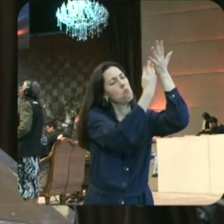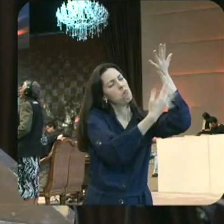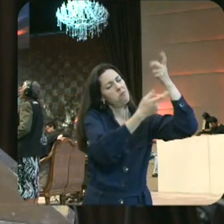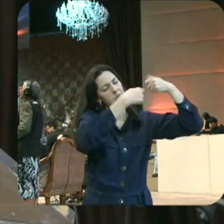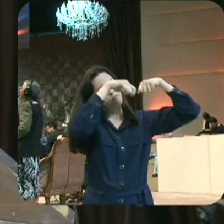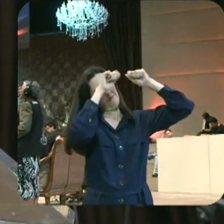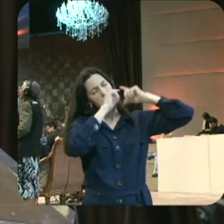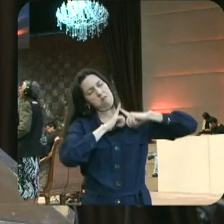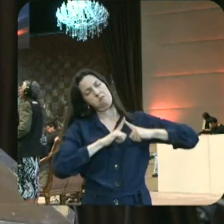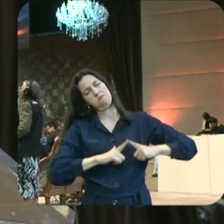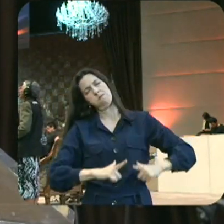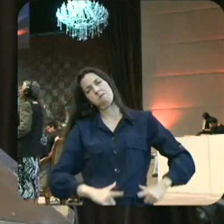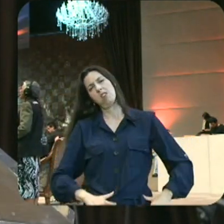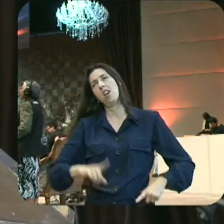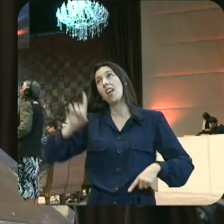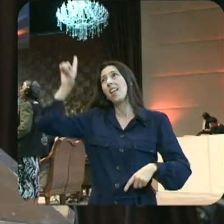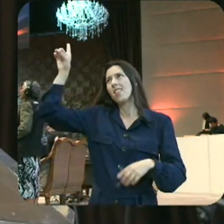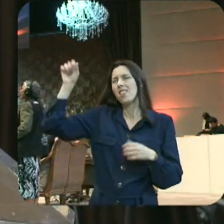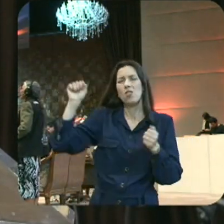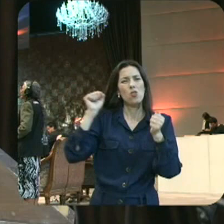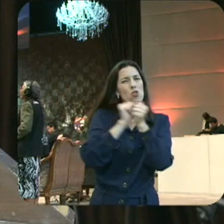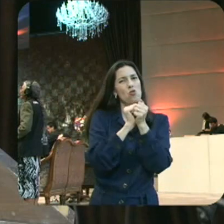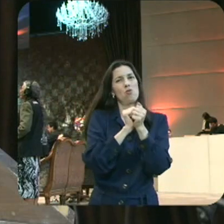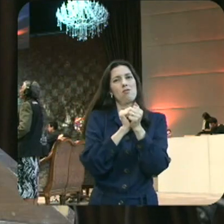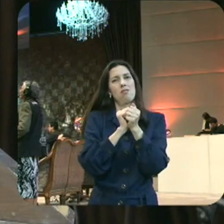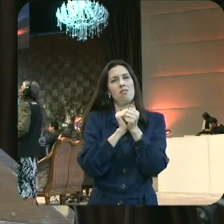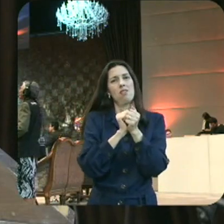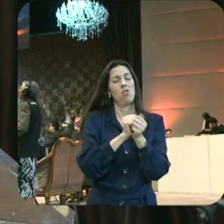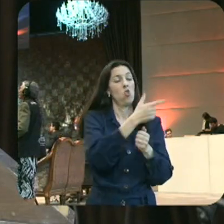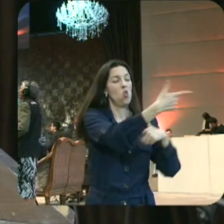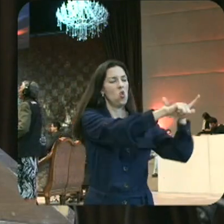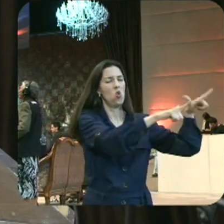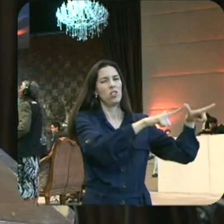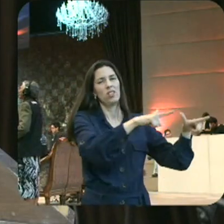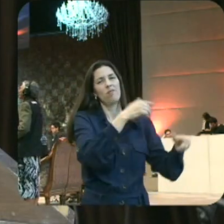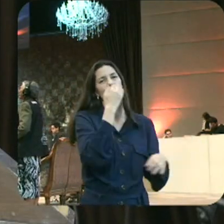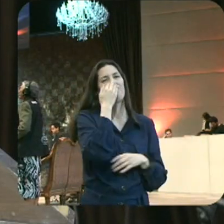O Senhor é por ti. Se ele é por ti, acabou, não tem jeito.